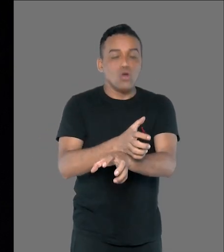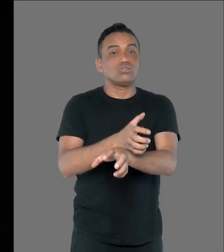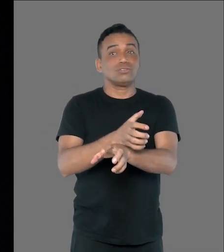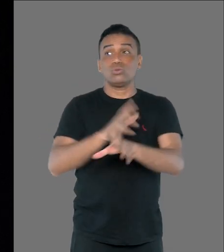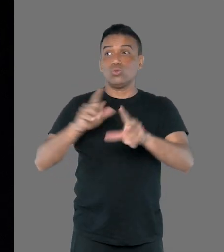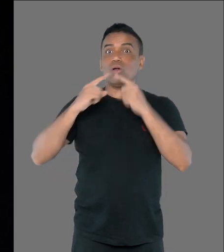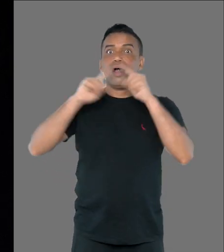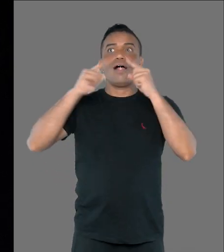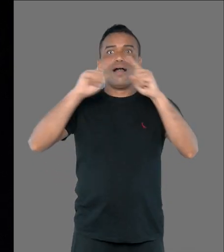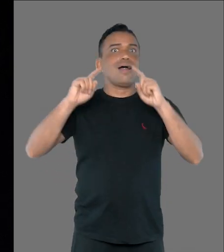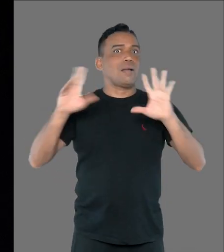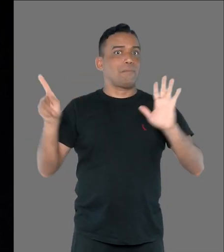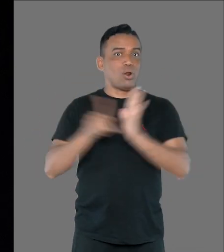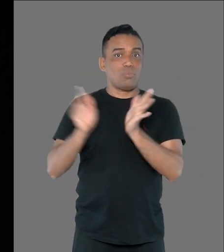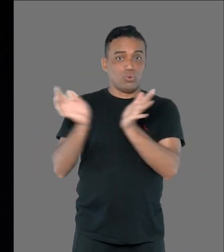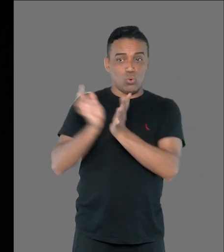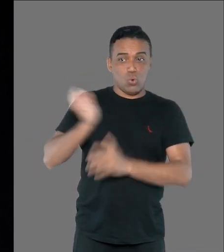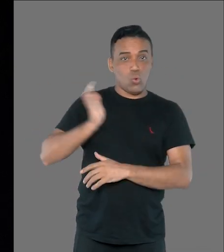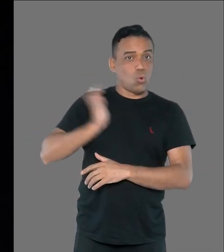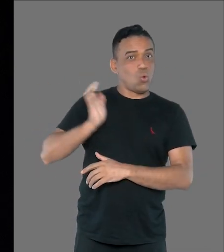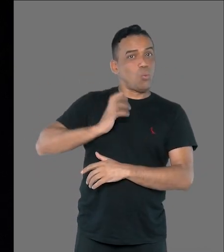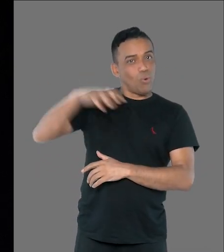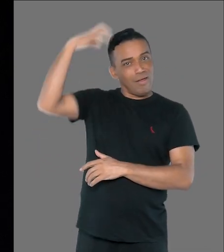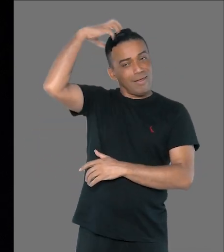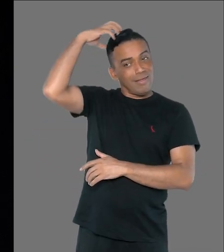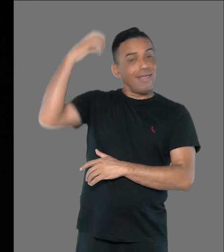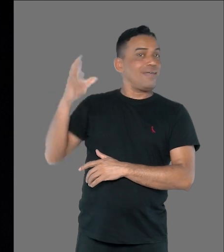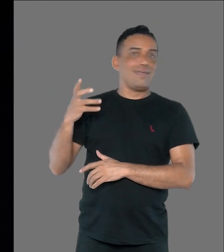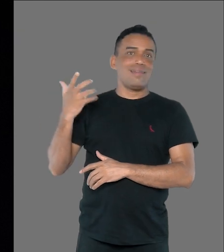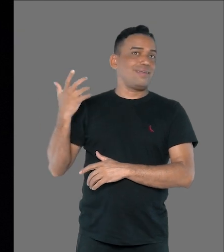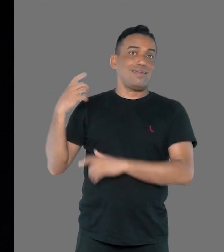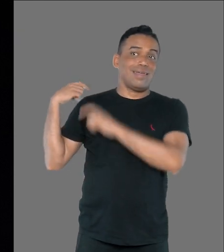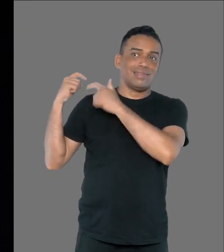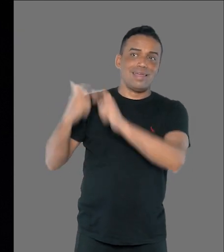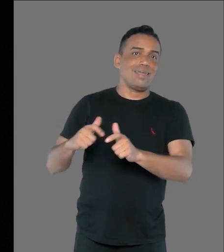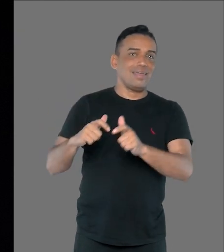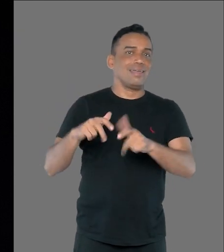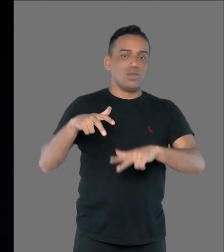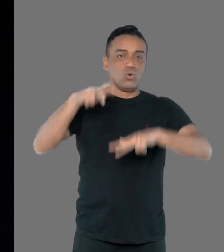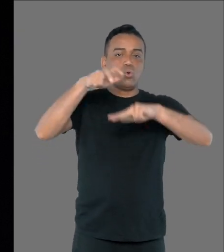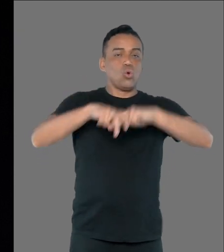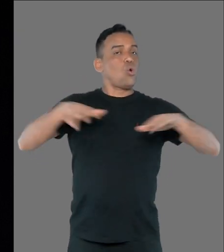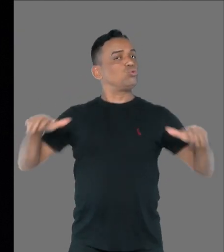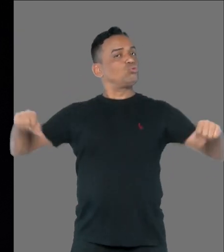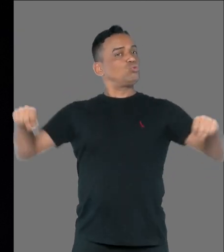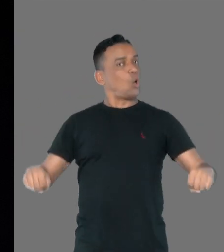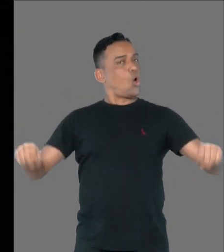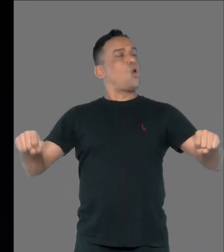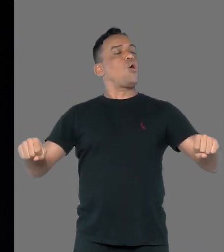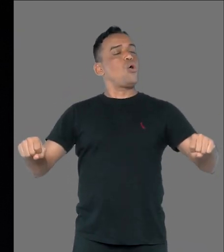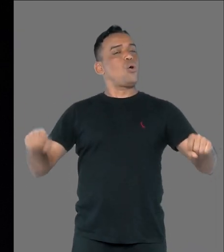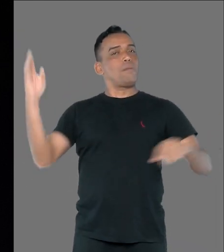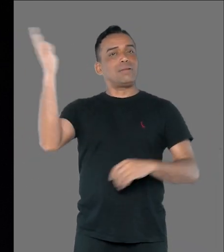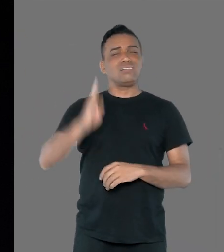pelos monarquistas como herdeiro do trono brasileiro, mas ele nunca quis ser rei. Ele sempre quis ser um brasileiro. Esse que é bonito, gente.